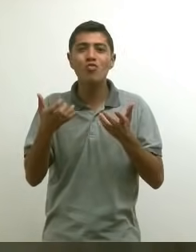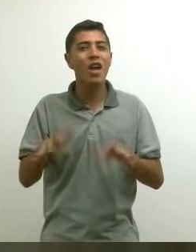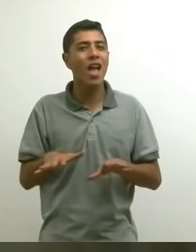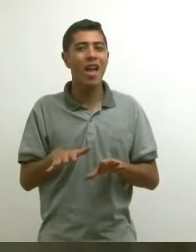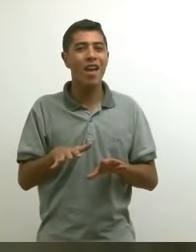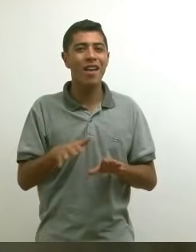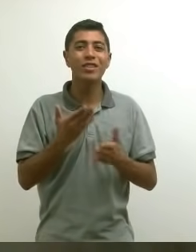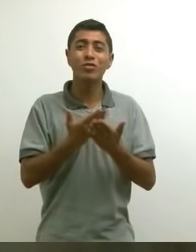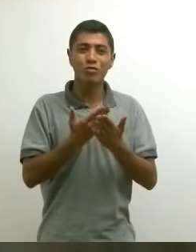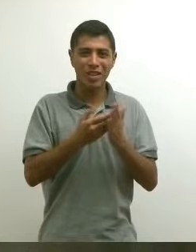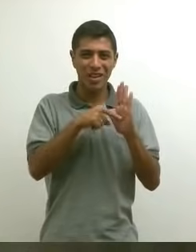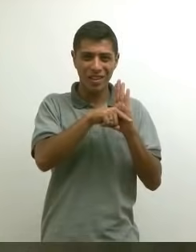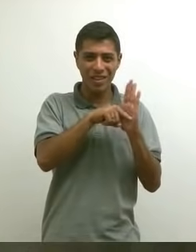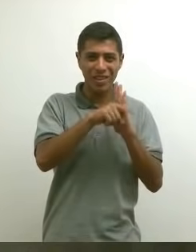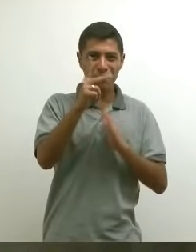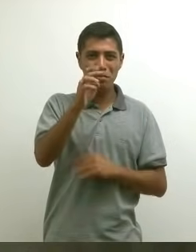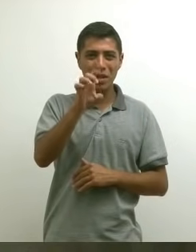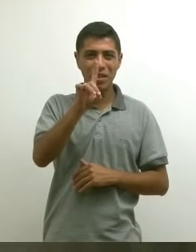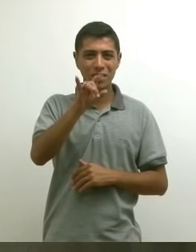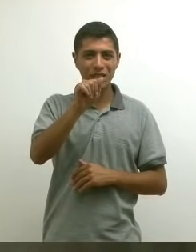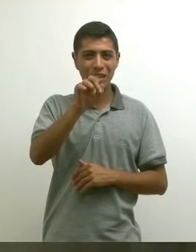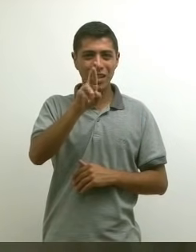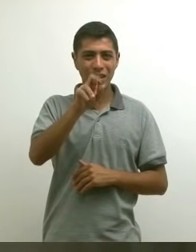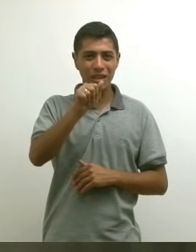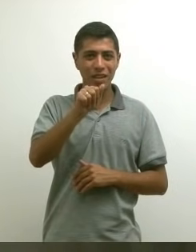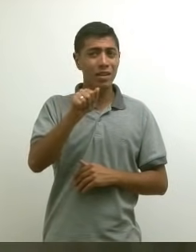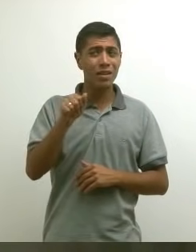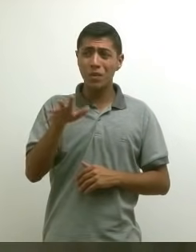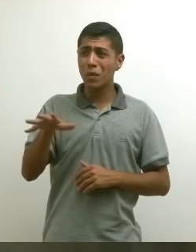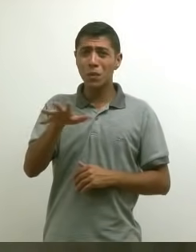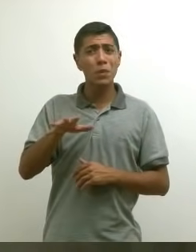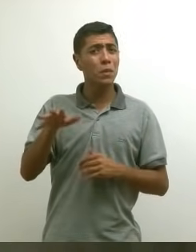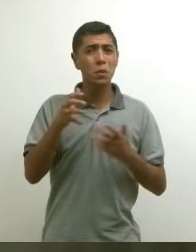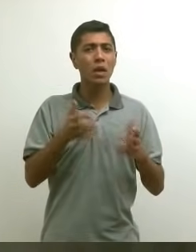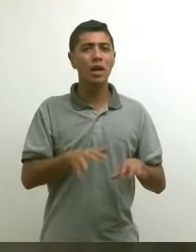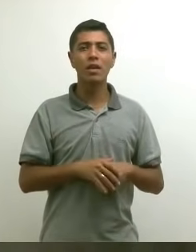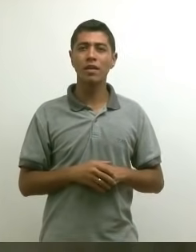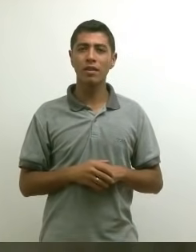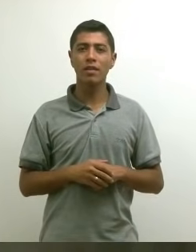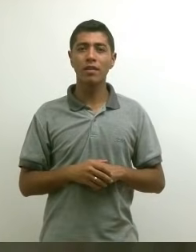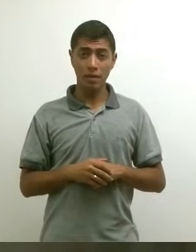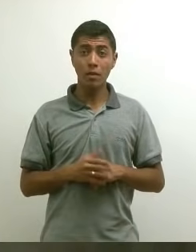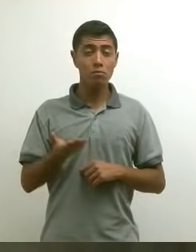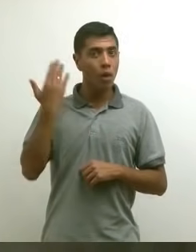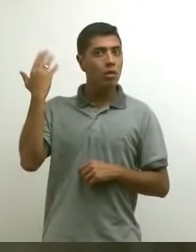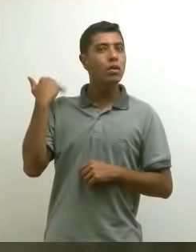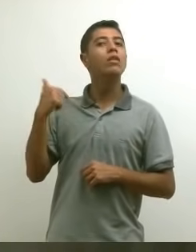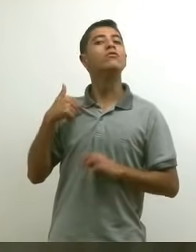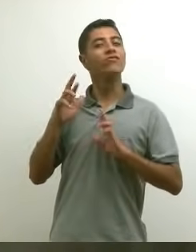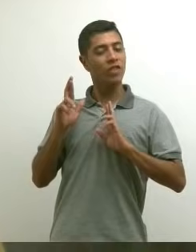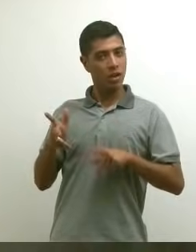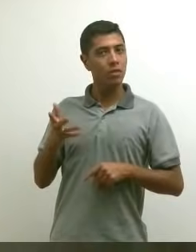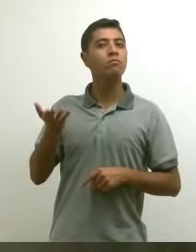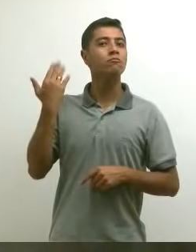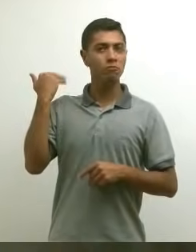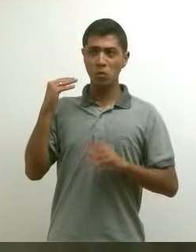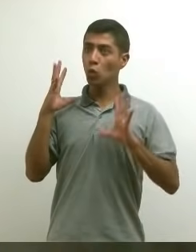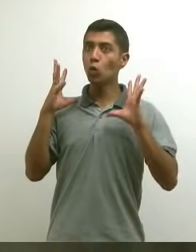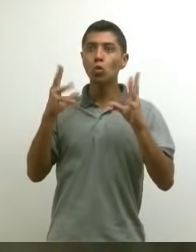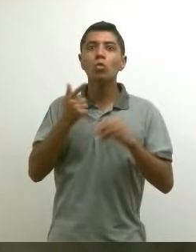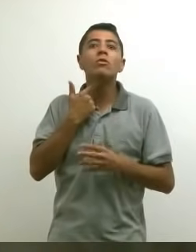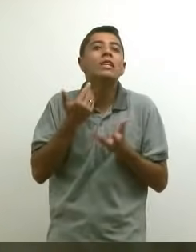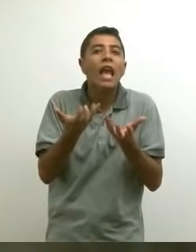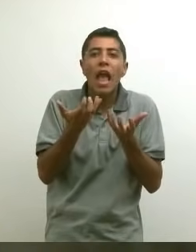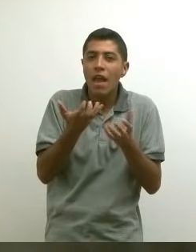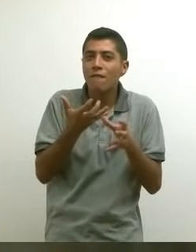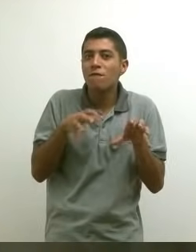contrário me formei há 30 anos na época era chique pediatra muitos colegas de turma viraram fechado hoje eu tive um evento uma vez que eu